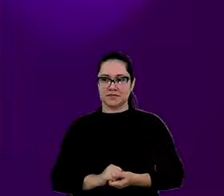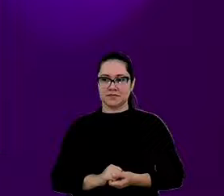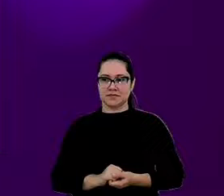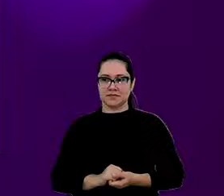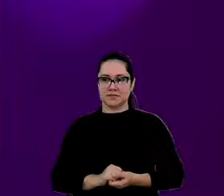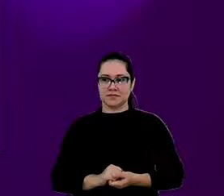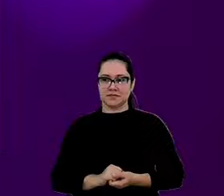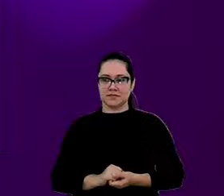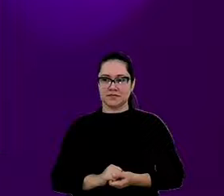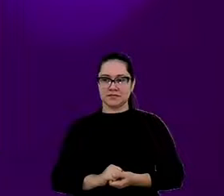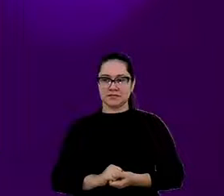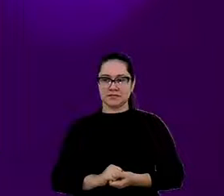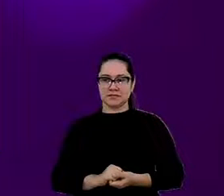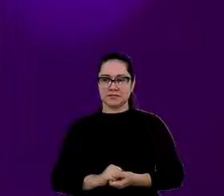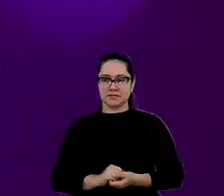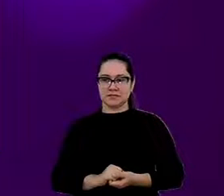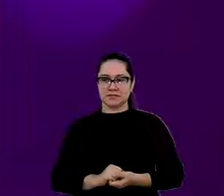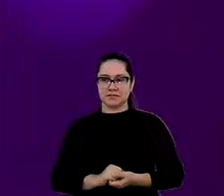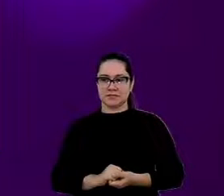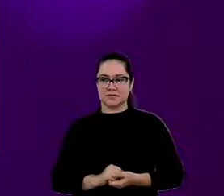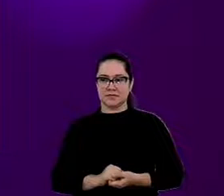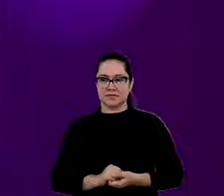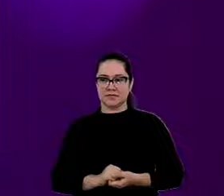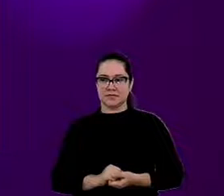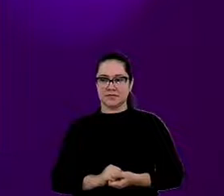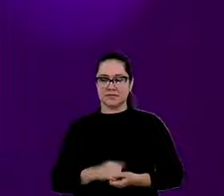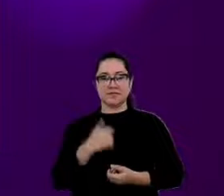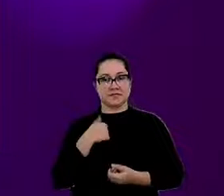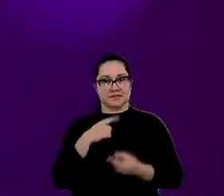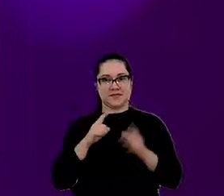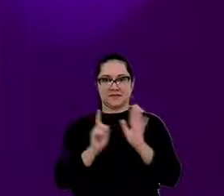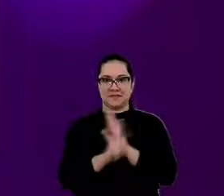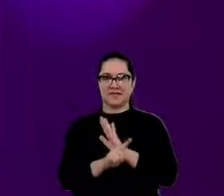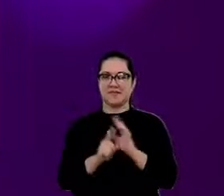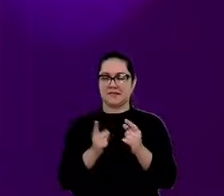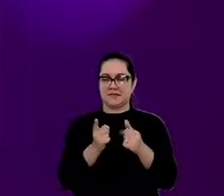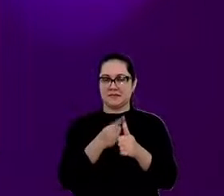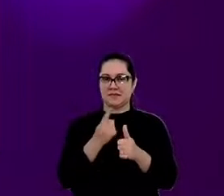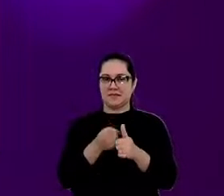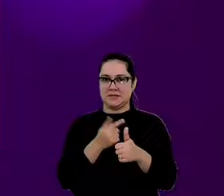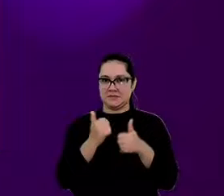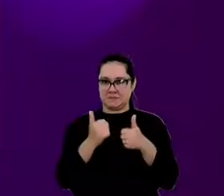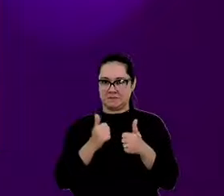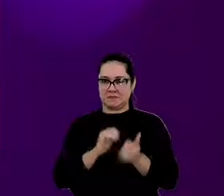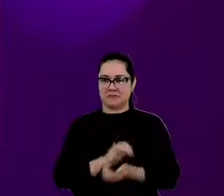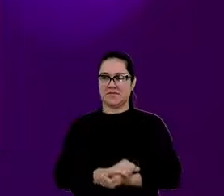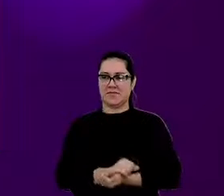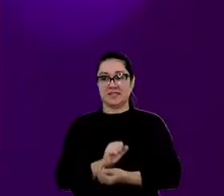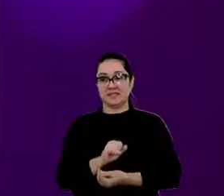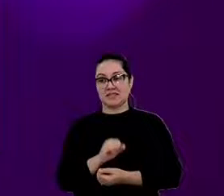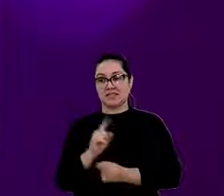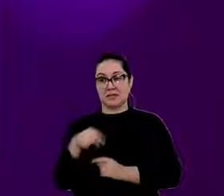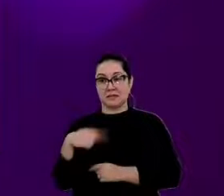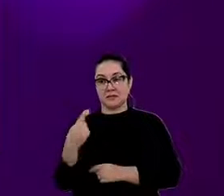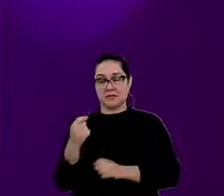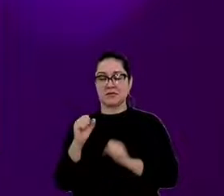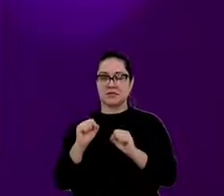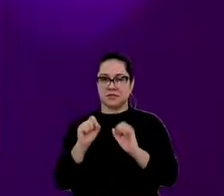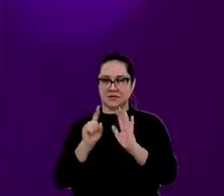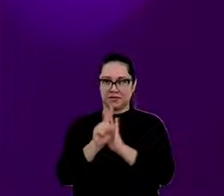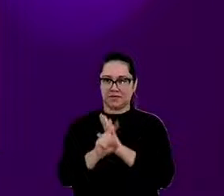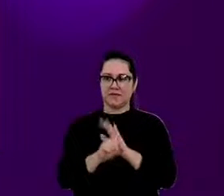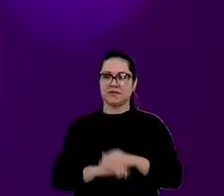Eu vou fazer então, André, aqui a primeira pergunta. Se surgir alguém, também pode ficar à